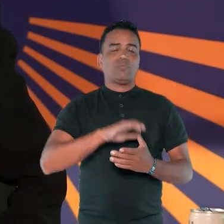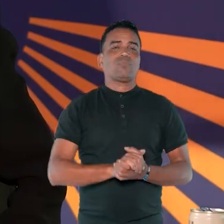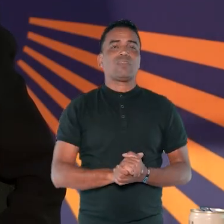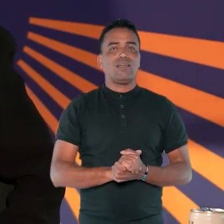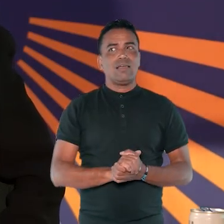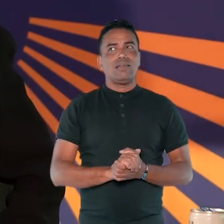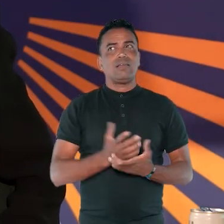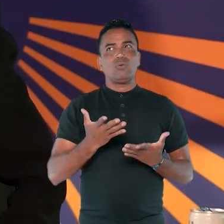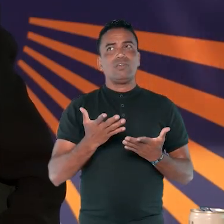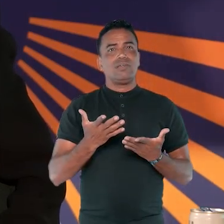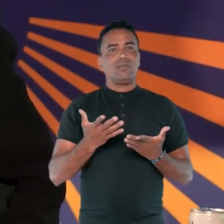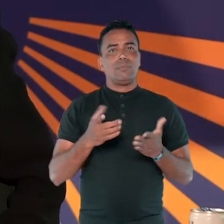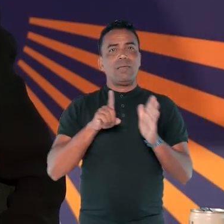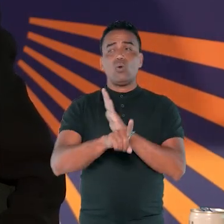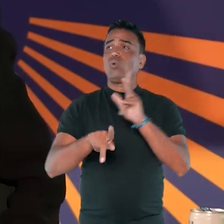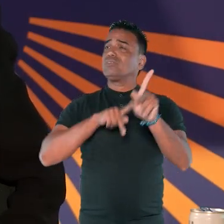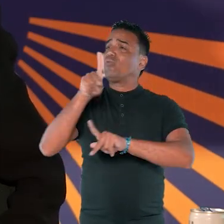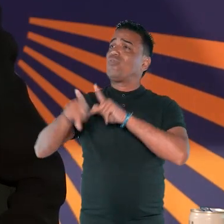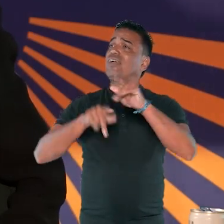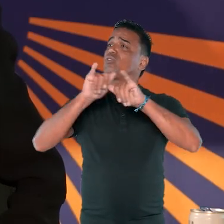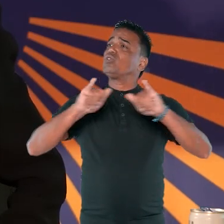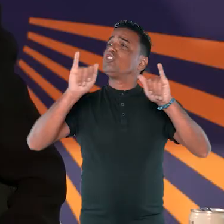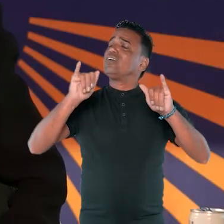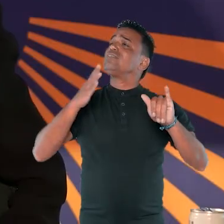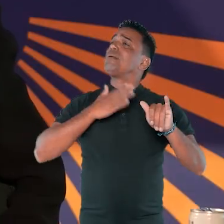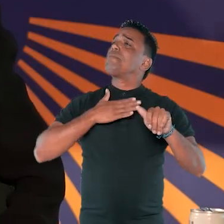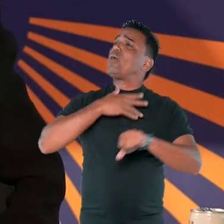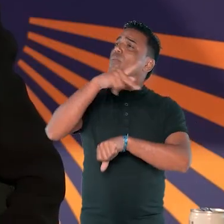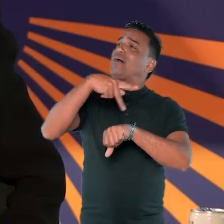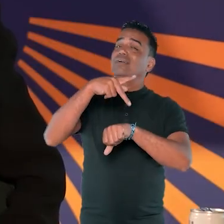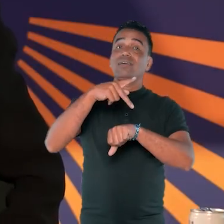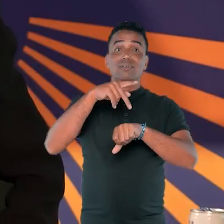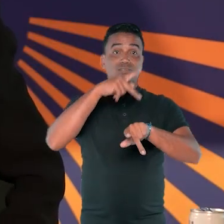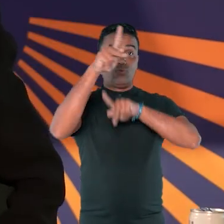que pergunta ao vento que passa notícias do meu país. E o